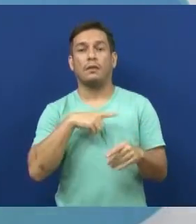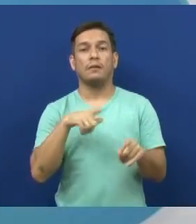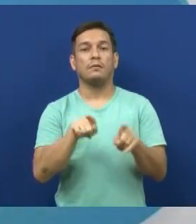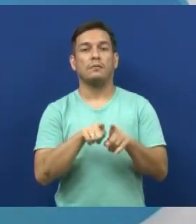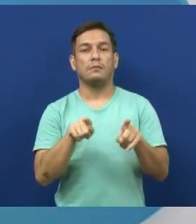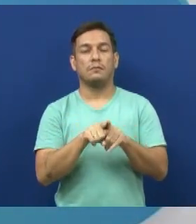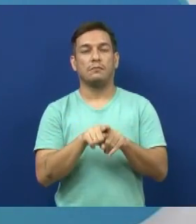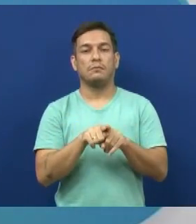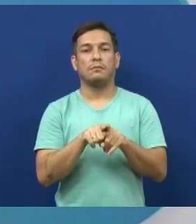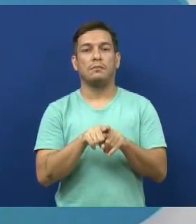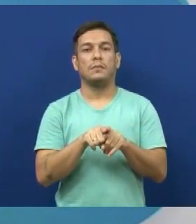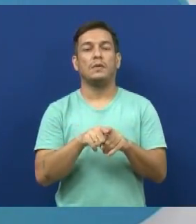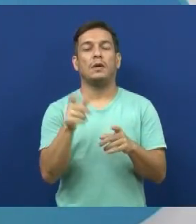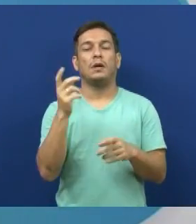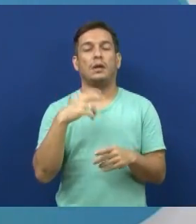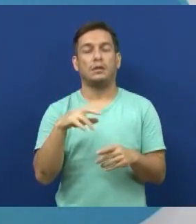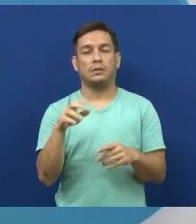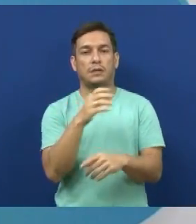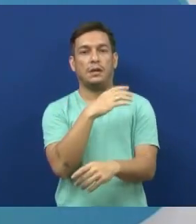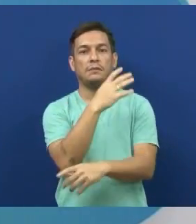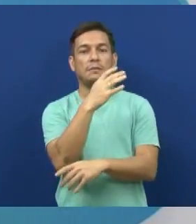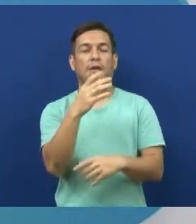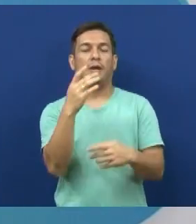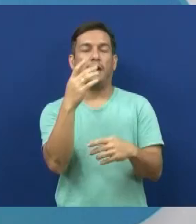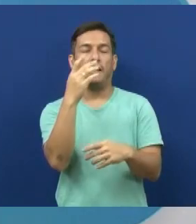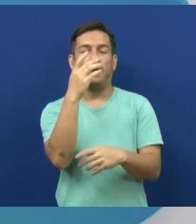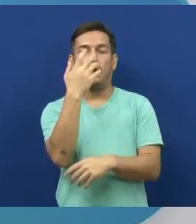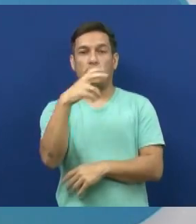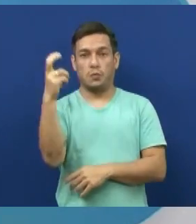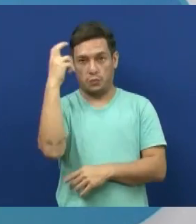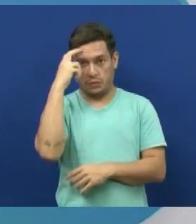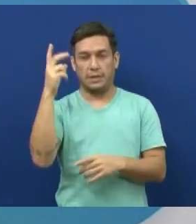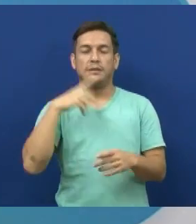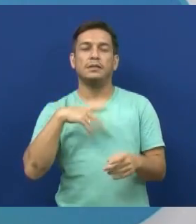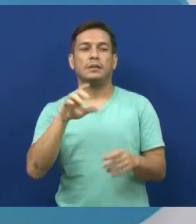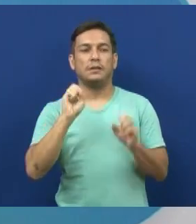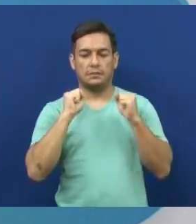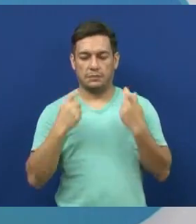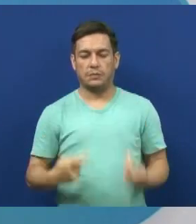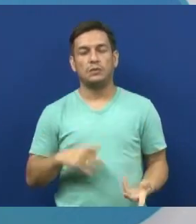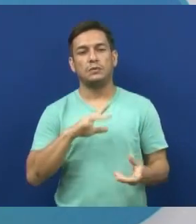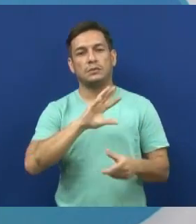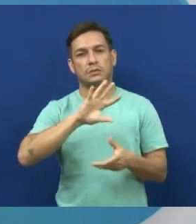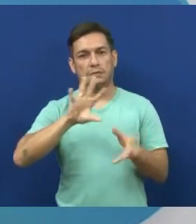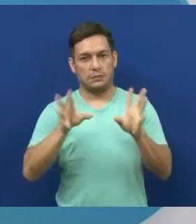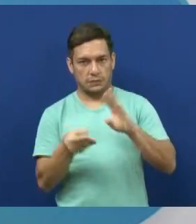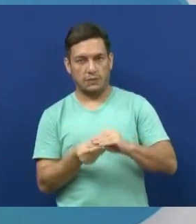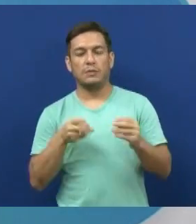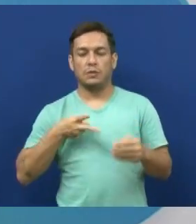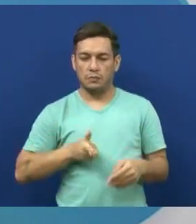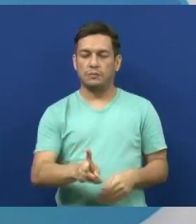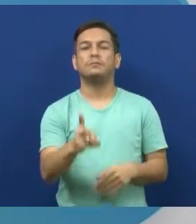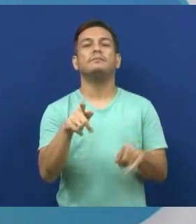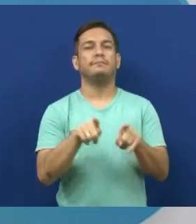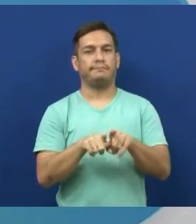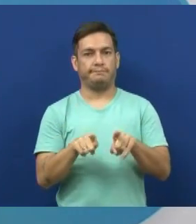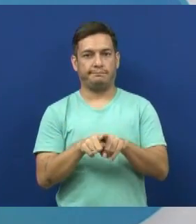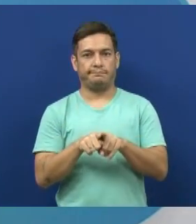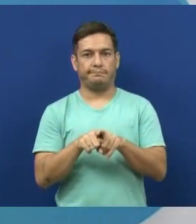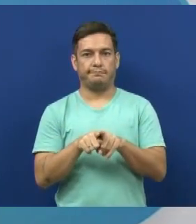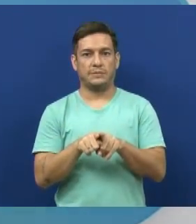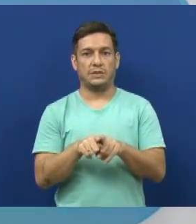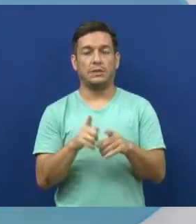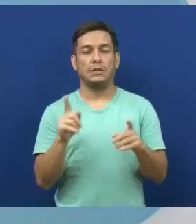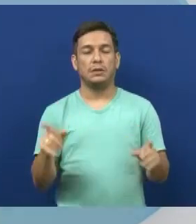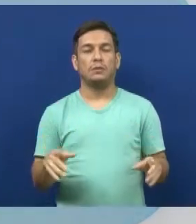as paisagens culturais, que são aquelas que o ser humano já transformou, né, e que continua transformando. Então